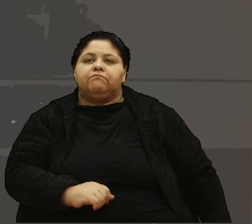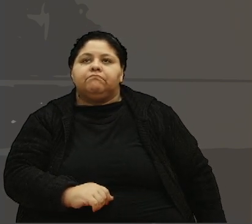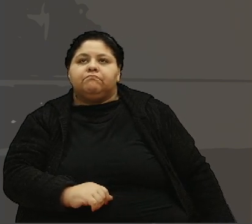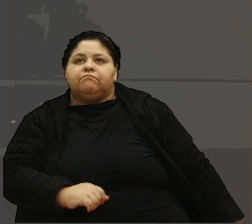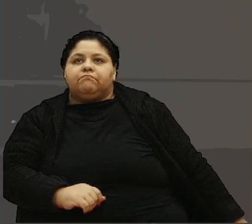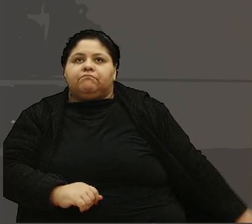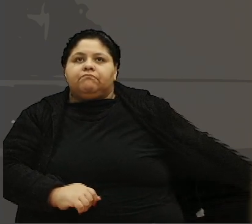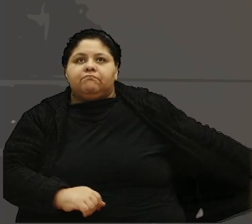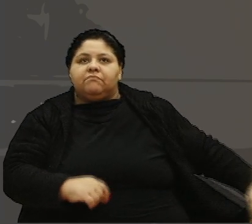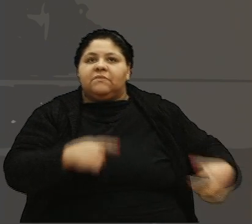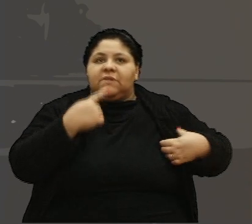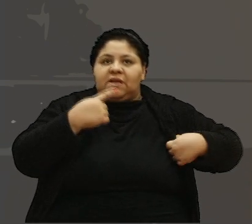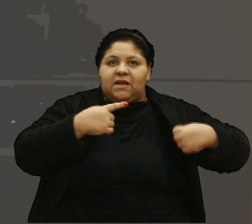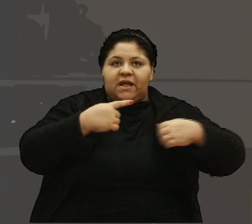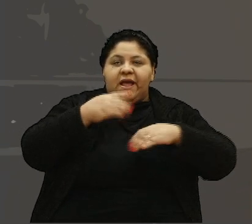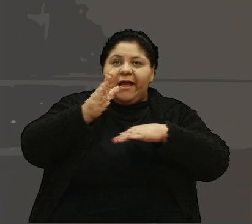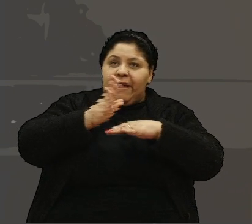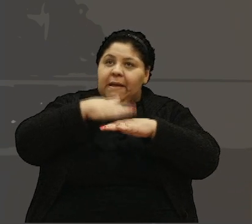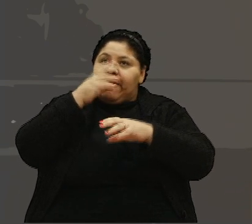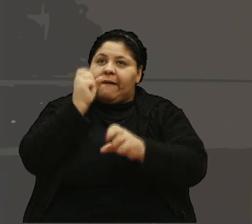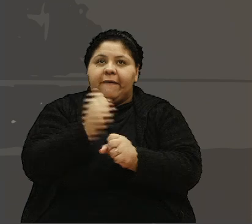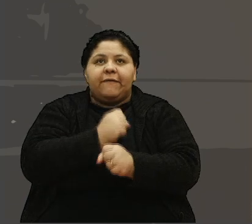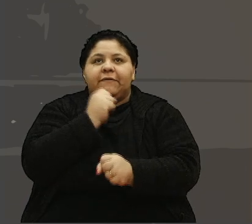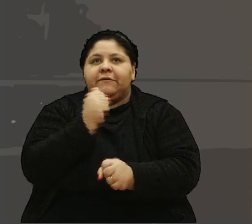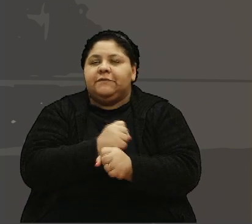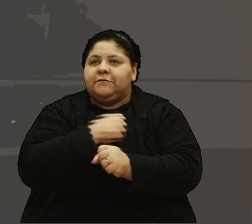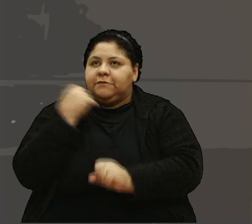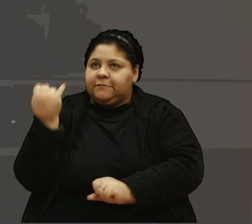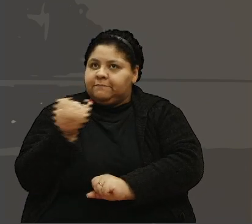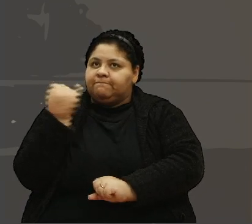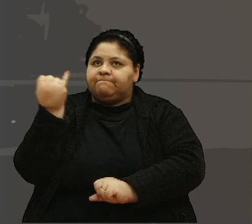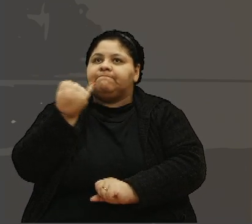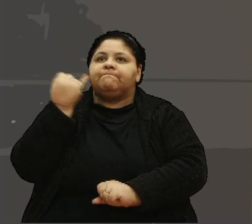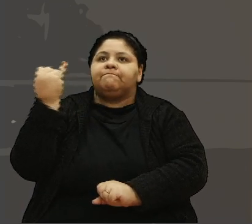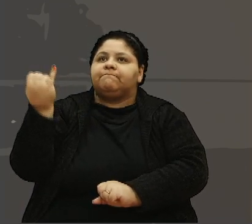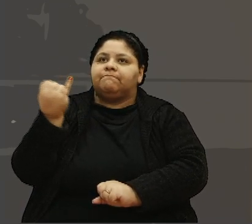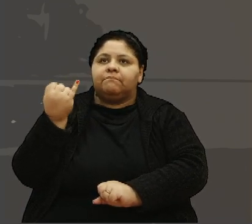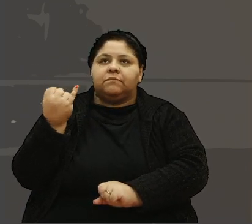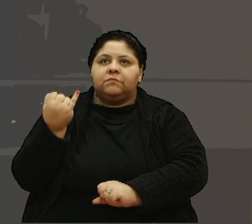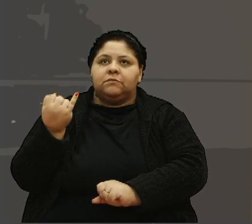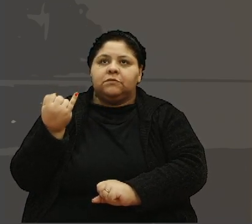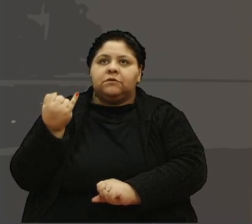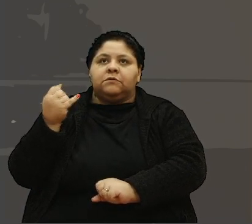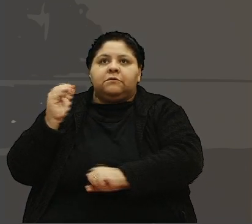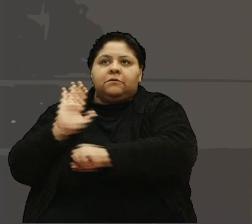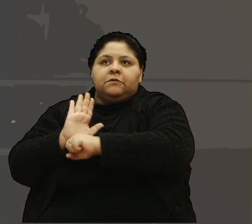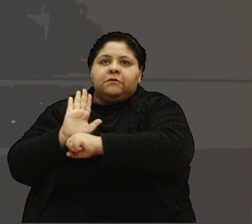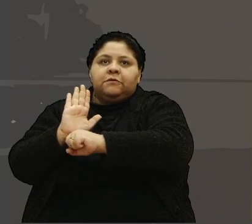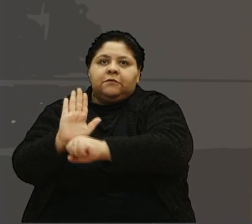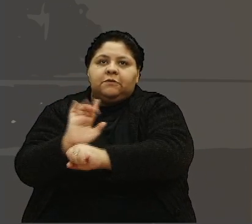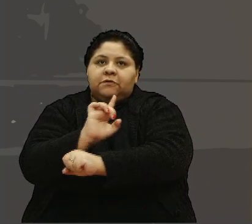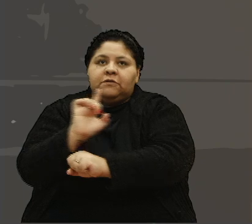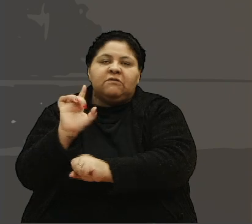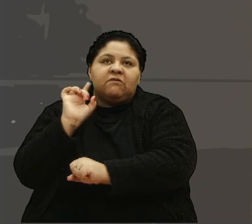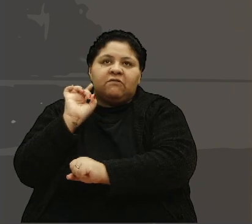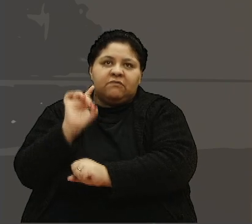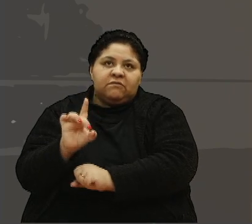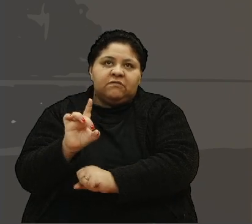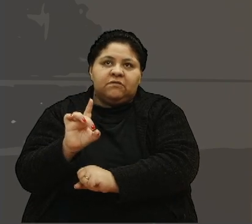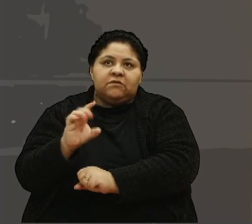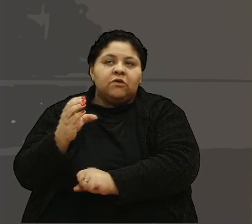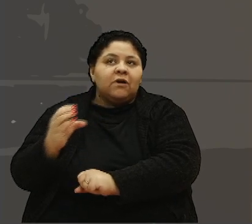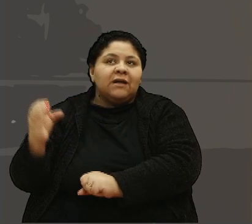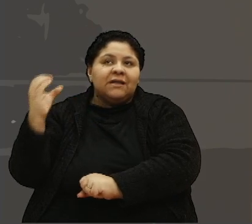Aí é mais uma obra de tremenda importância que vai beneficiar não somente a